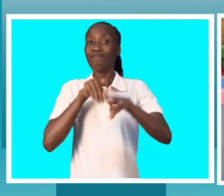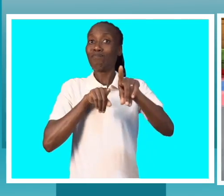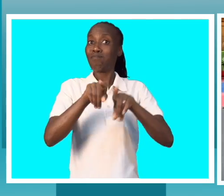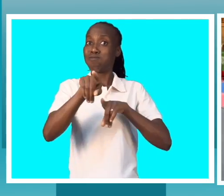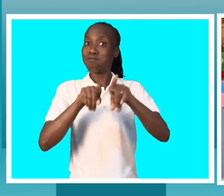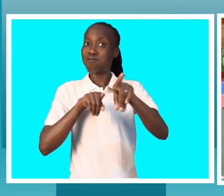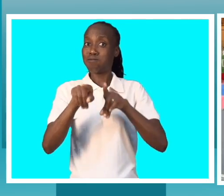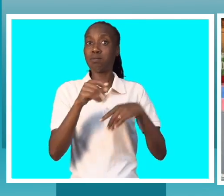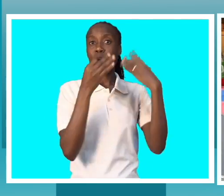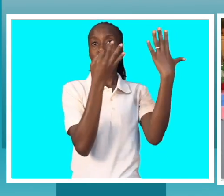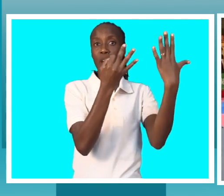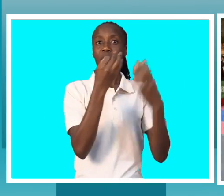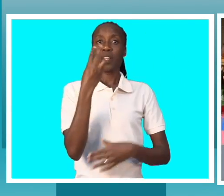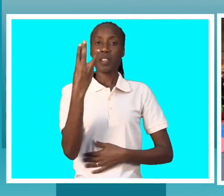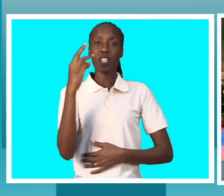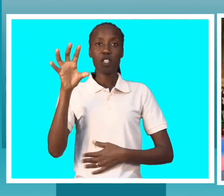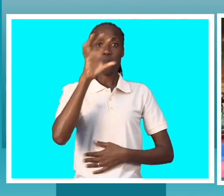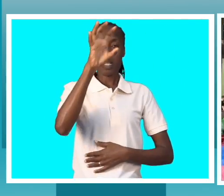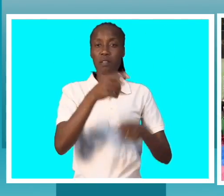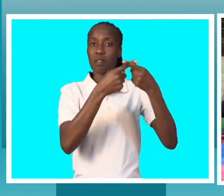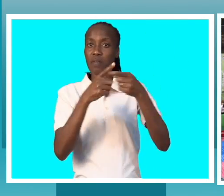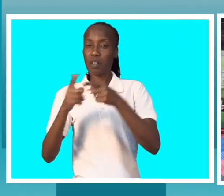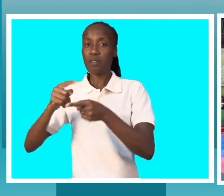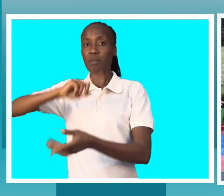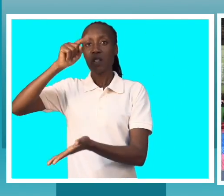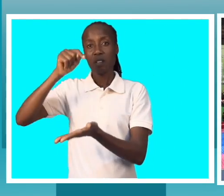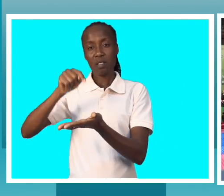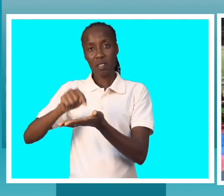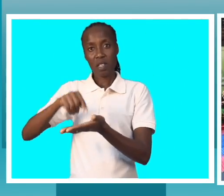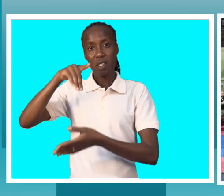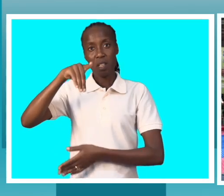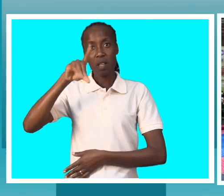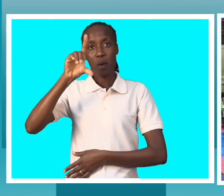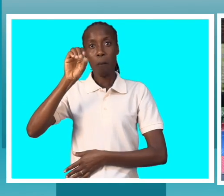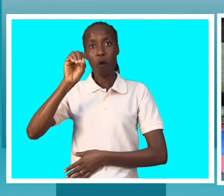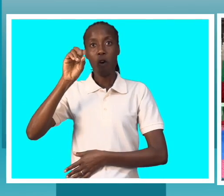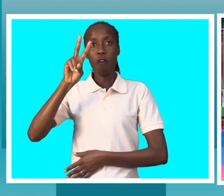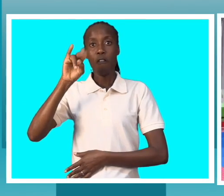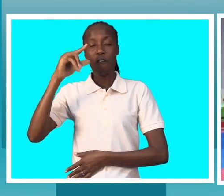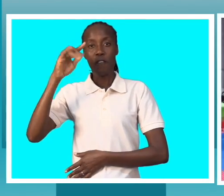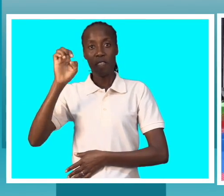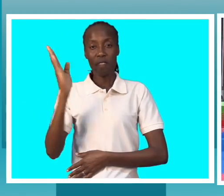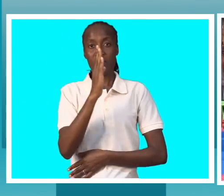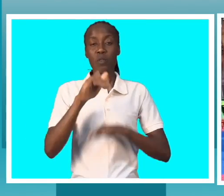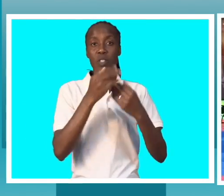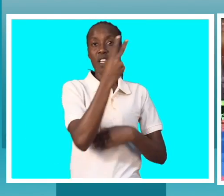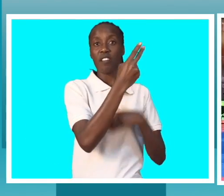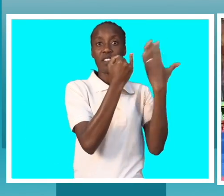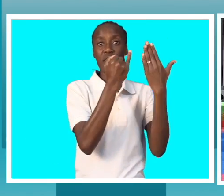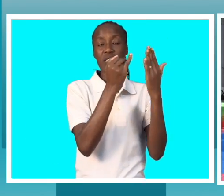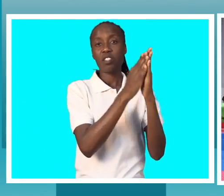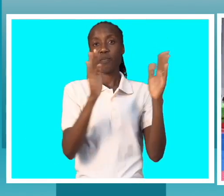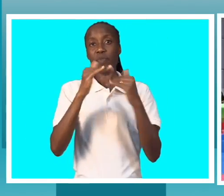contou com a presença de 83 países, decorreu na cidade de Plovitz, na Bélgica, de 26